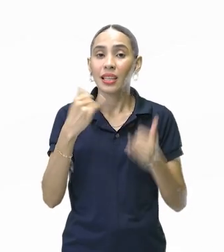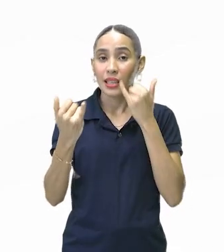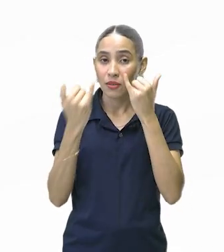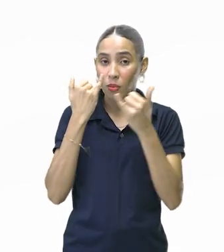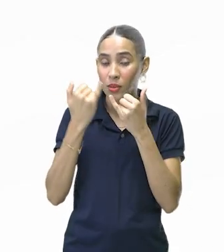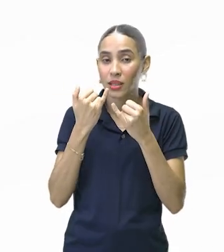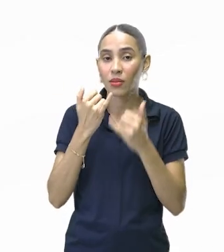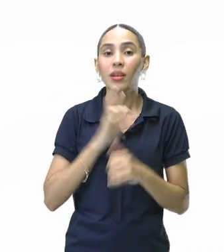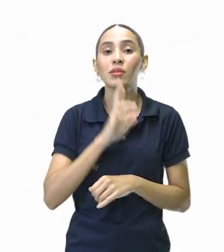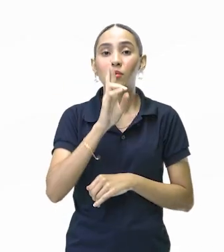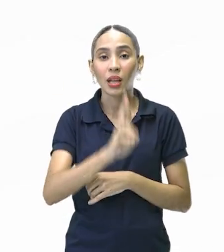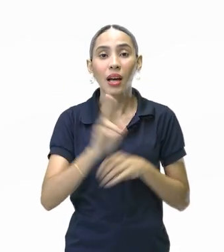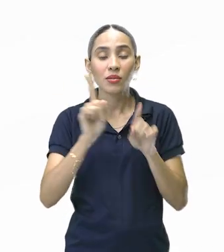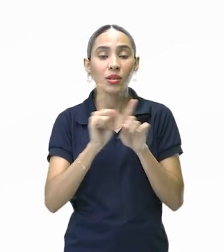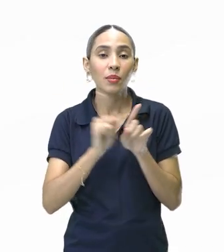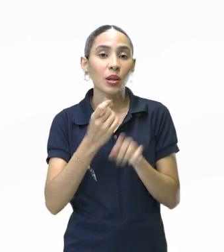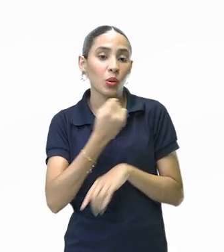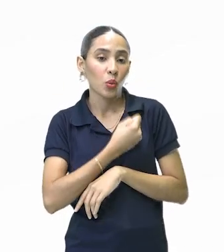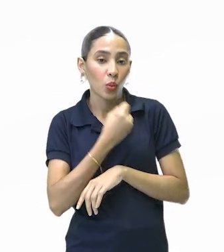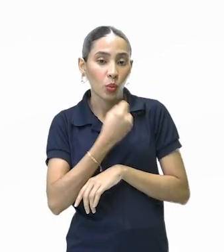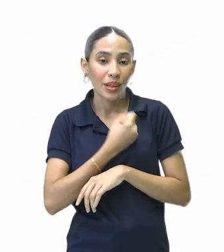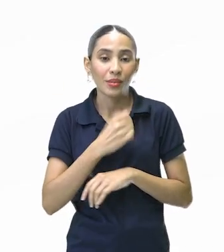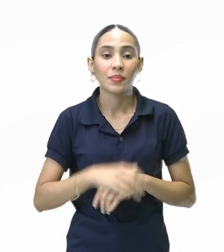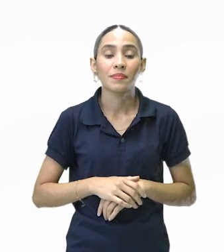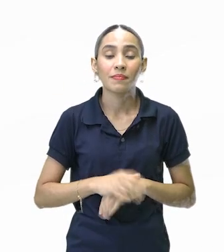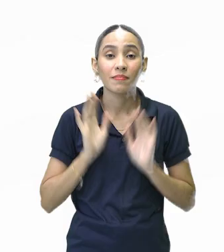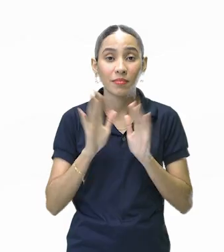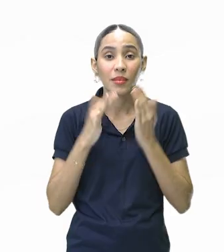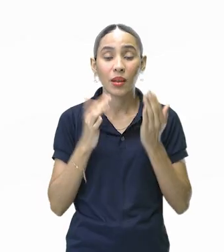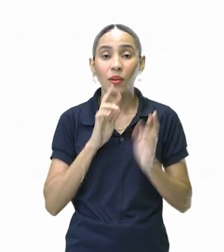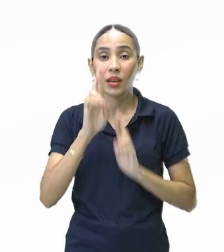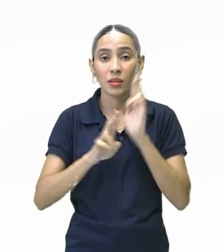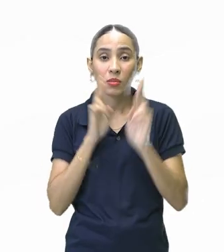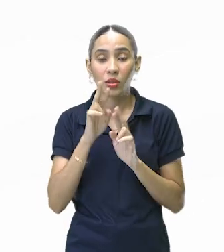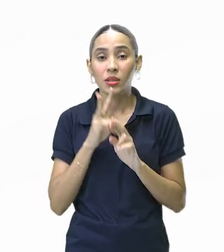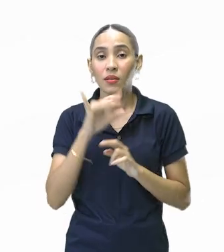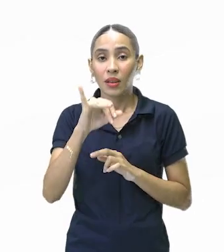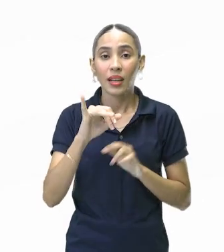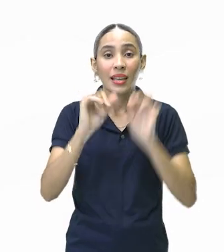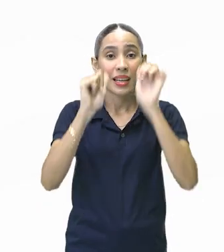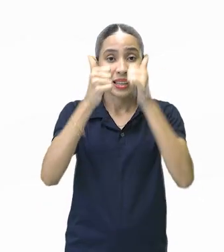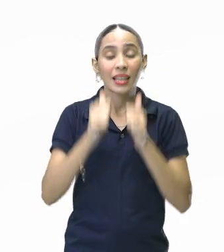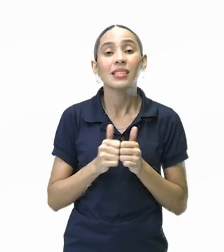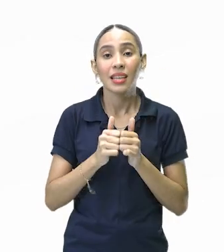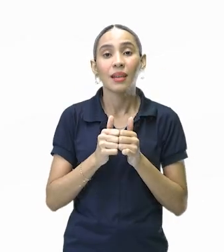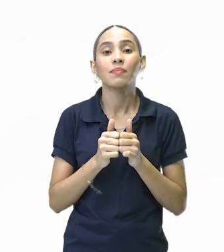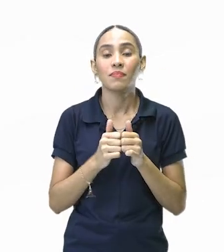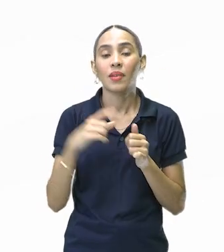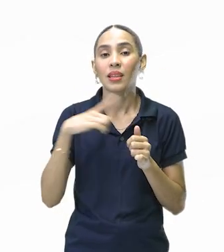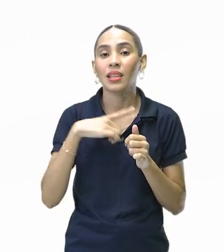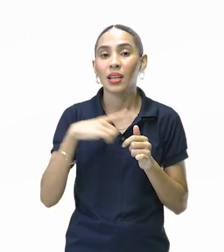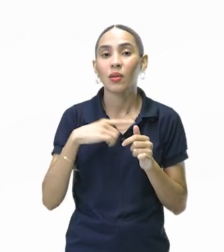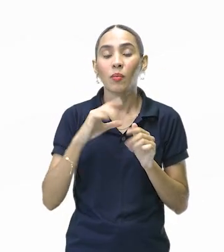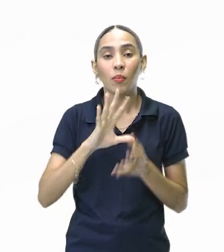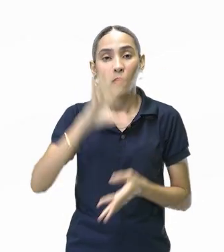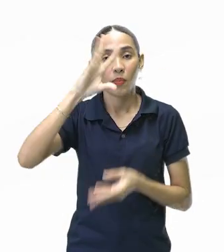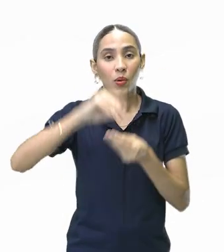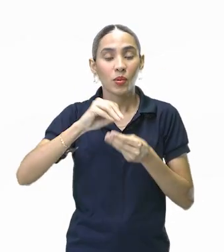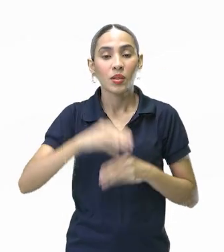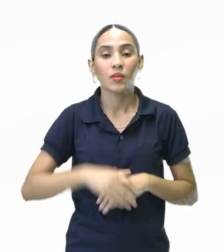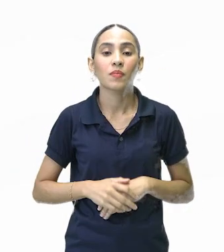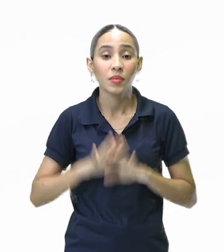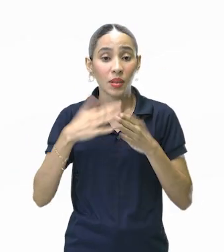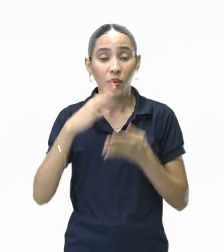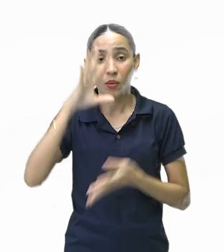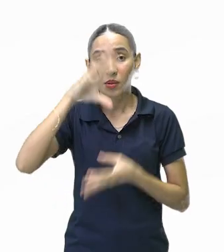dados, resultados, números, e com esses resultados você vai interpretar, né, vai chegar ali numa conclusão, e